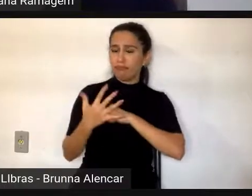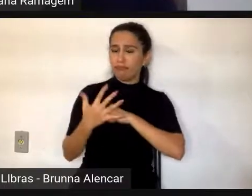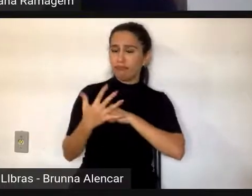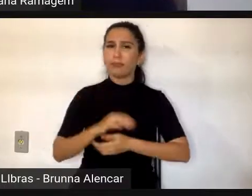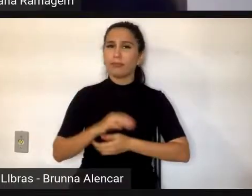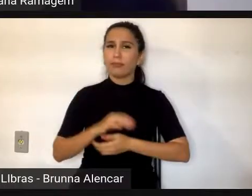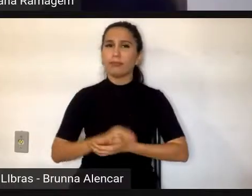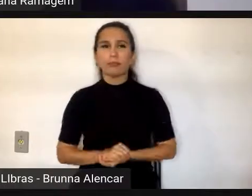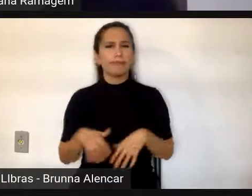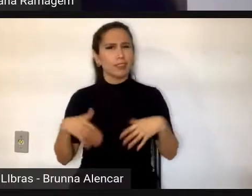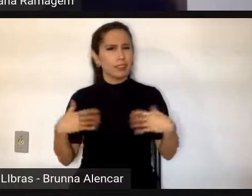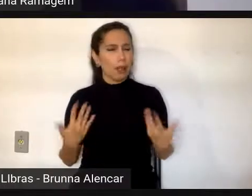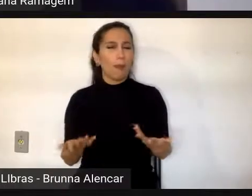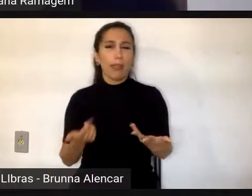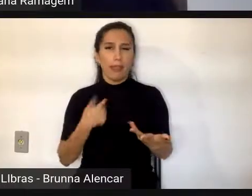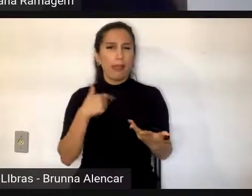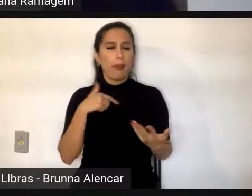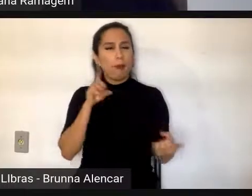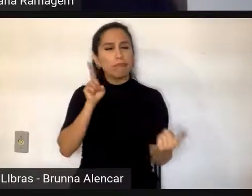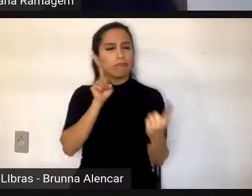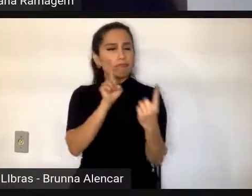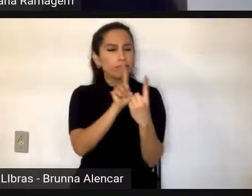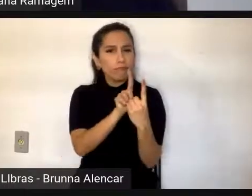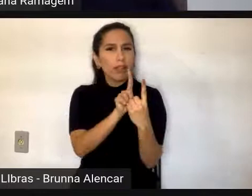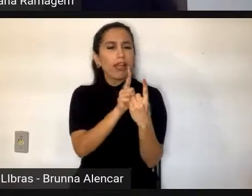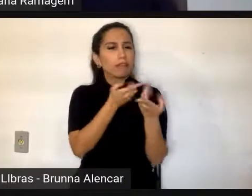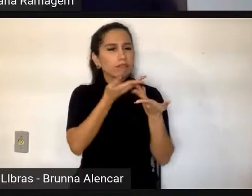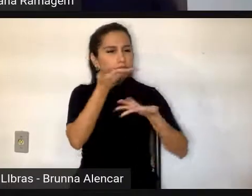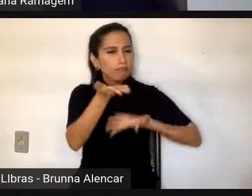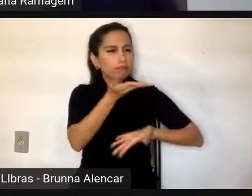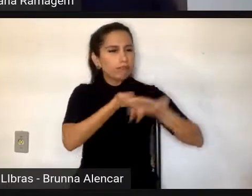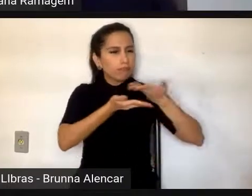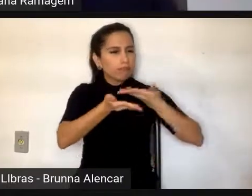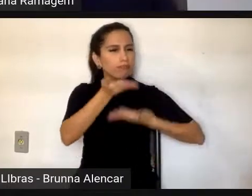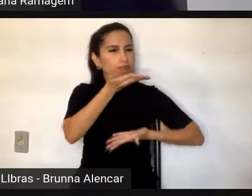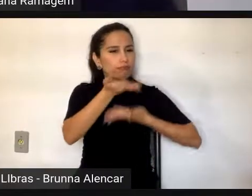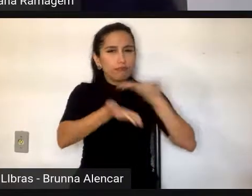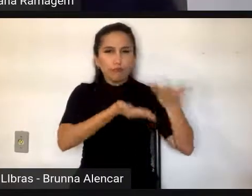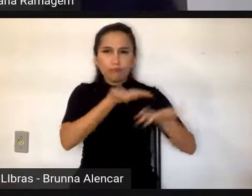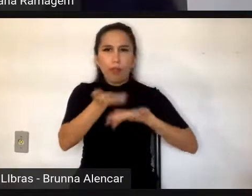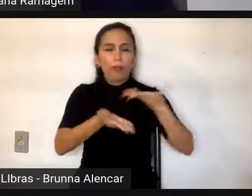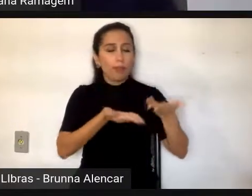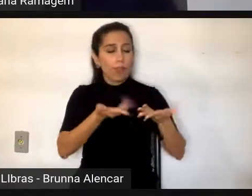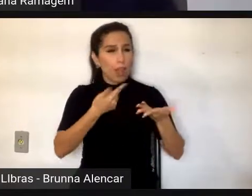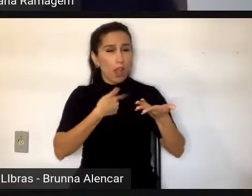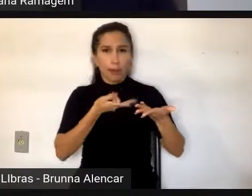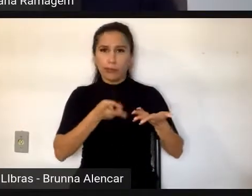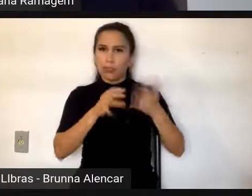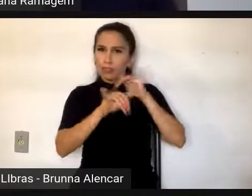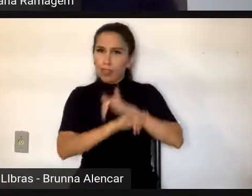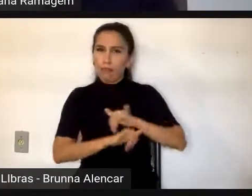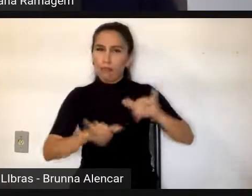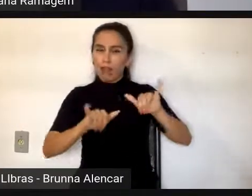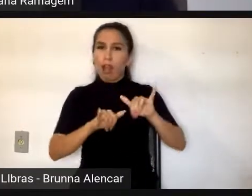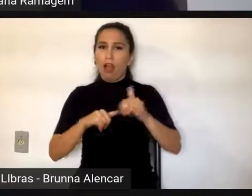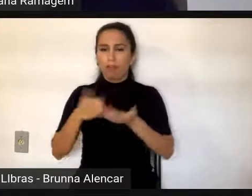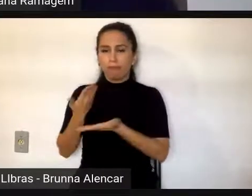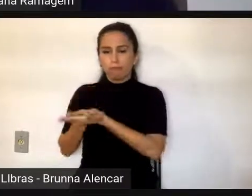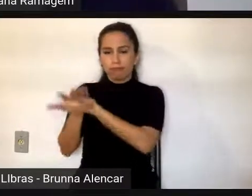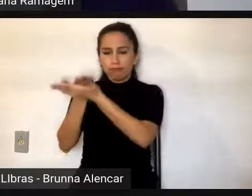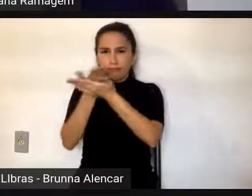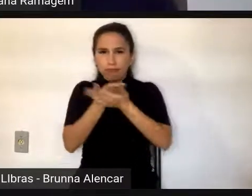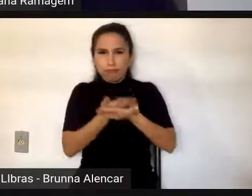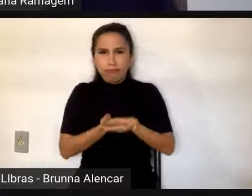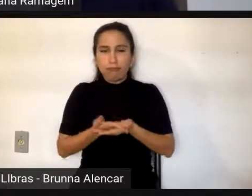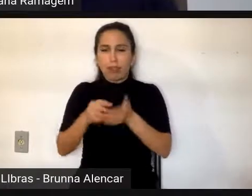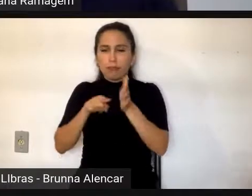quando eu atendo individualmente, né, meus pacientes sabem, eu costumo falar que do ponto de vista da epidemiologia, né,